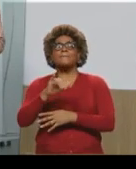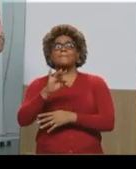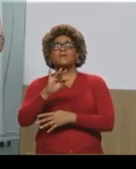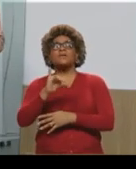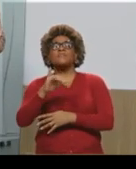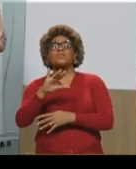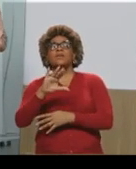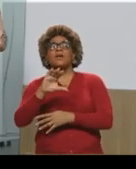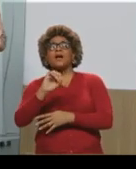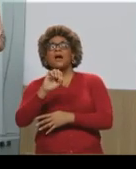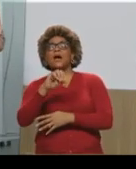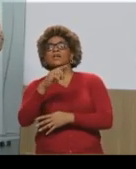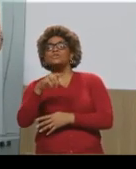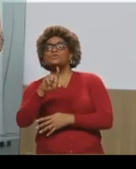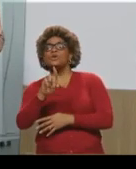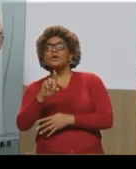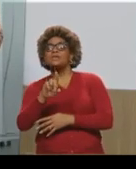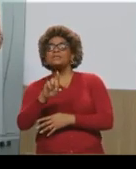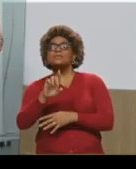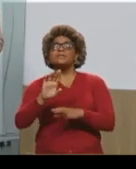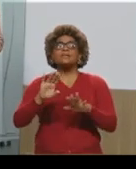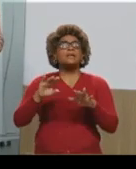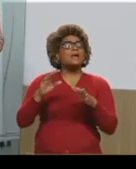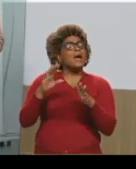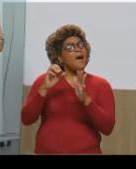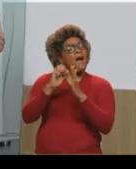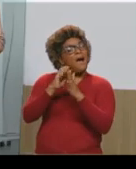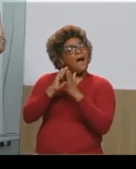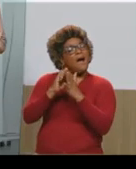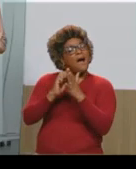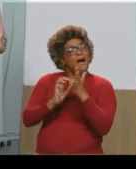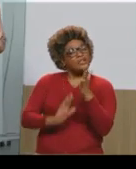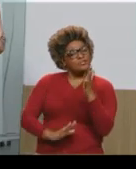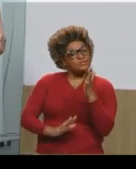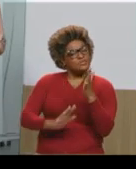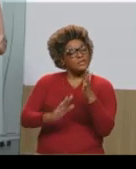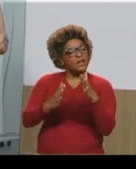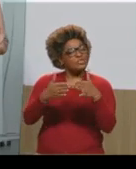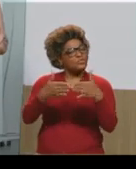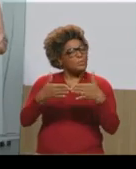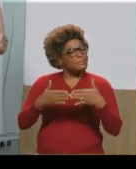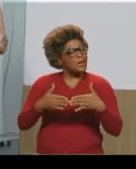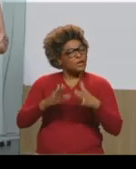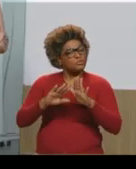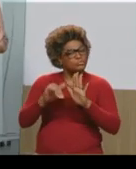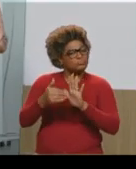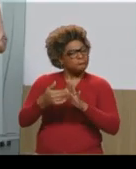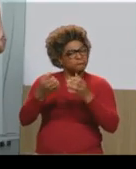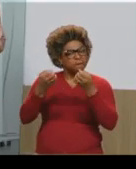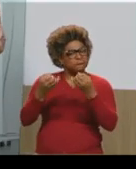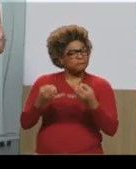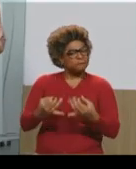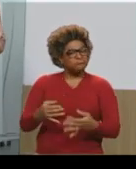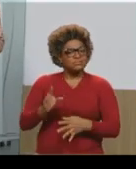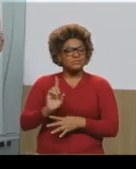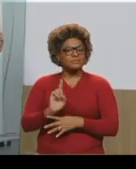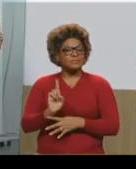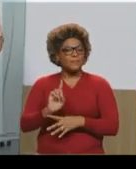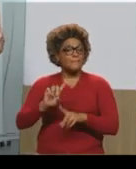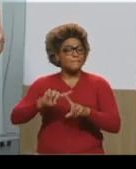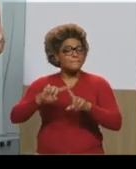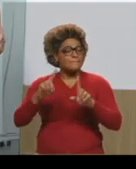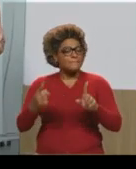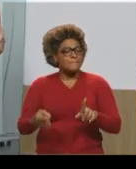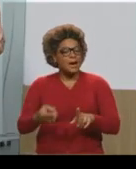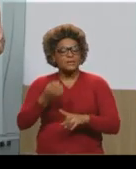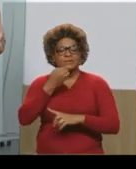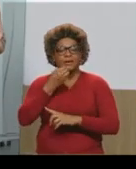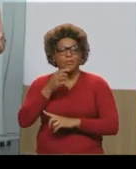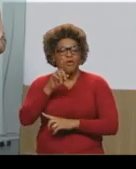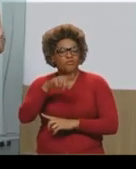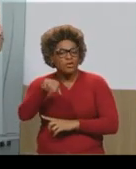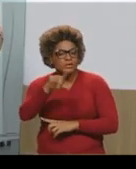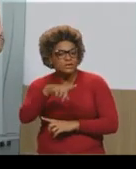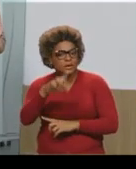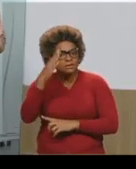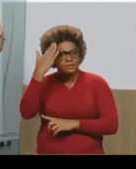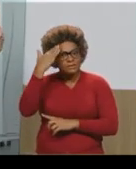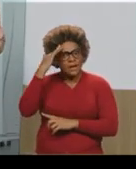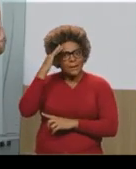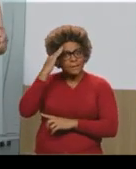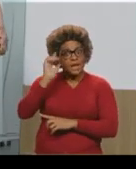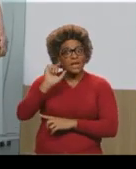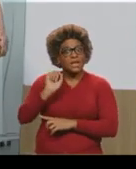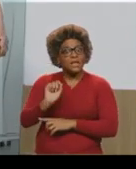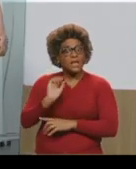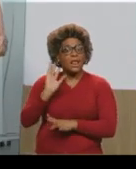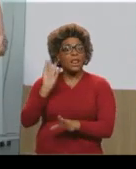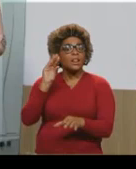elaborada. Porém, para conhecimento de vocês, eu acho interessante vocês trabalharem e saberem que dentro da ramificação